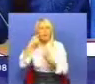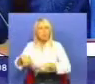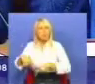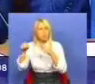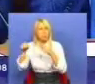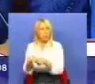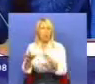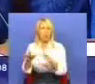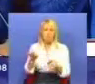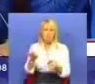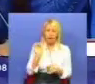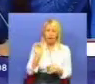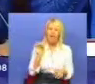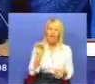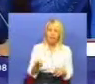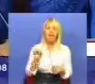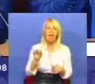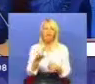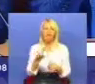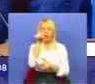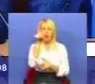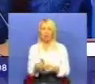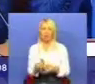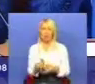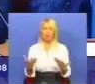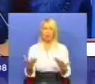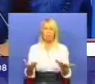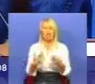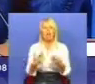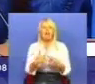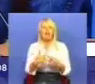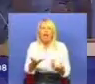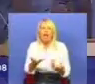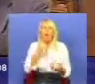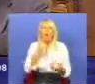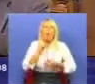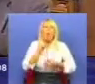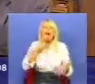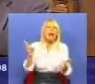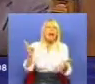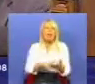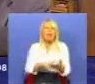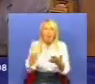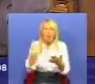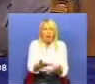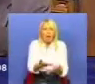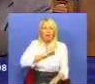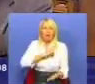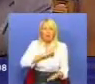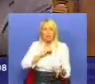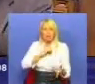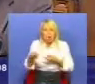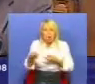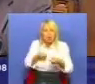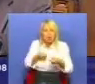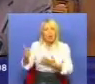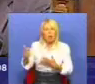esta questão merece, além do fundamento da razão para privatizar a gestão das estradas de